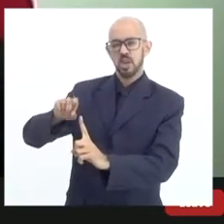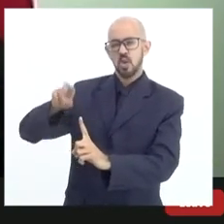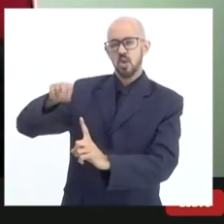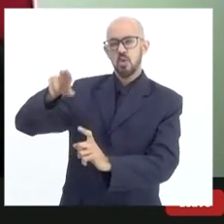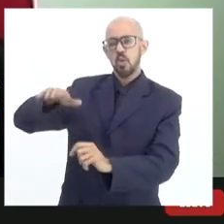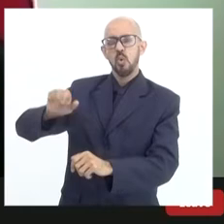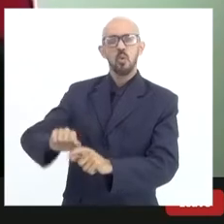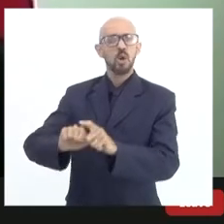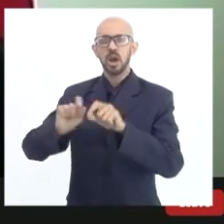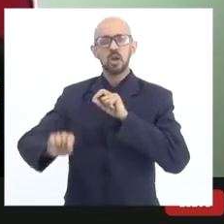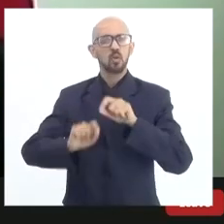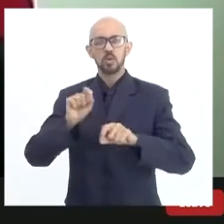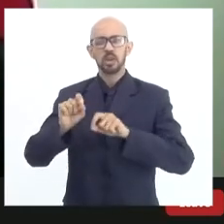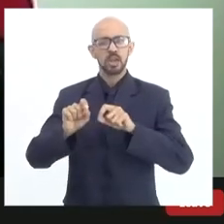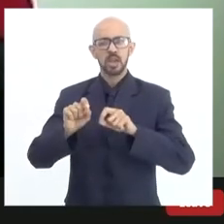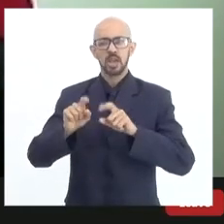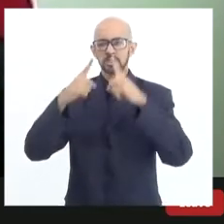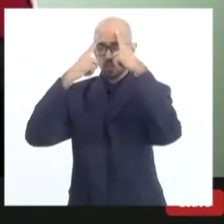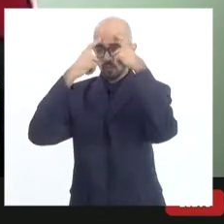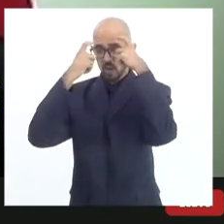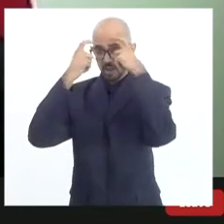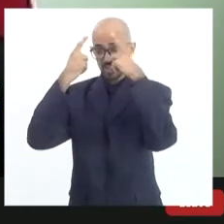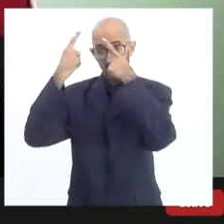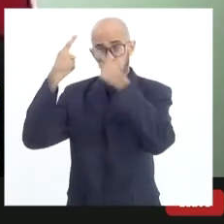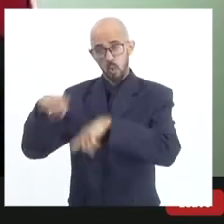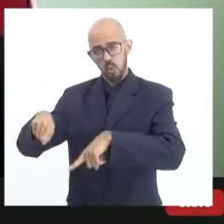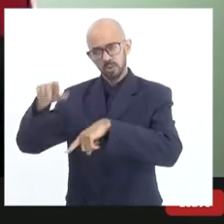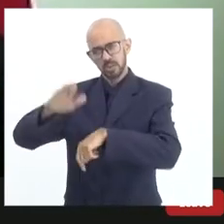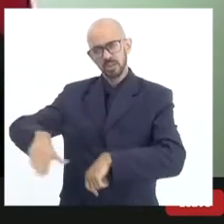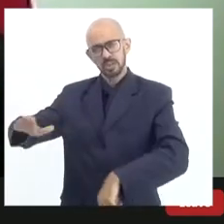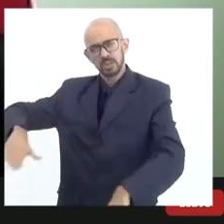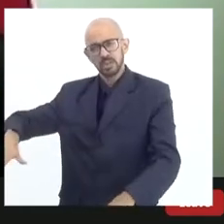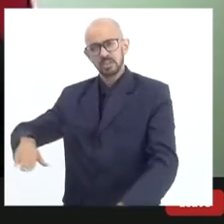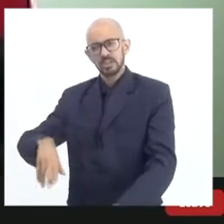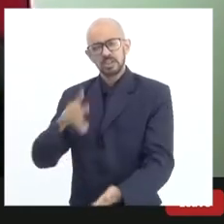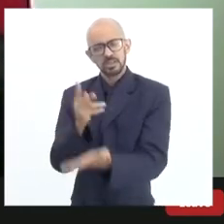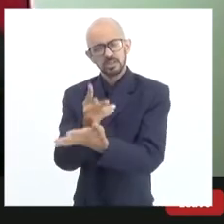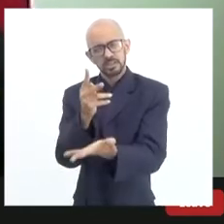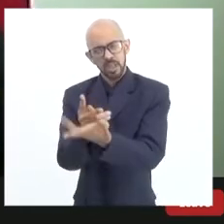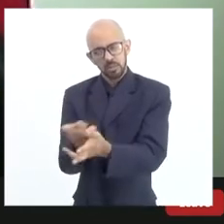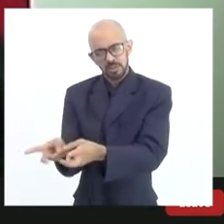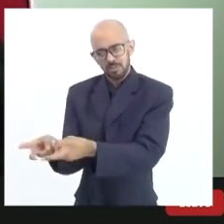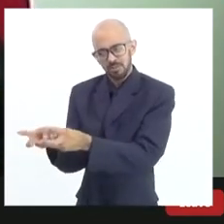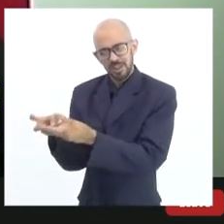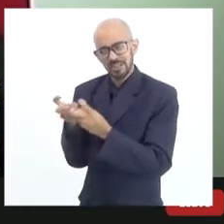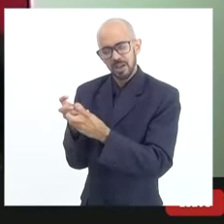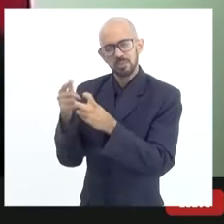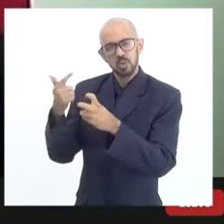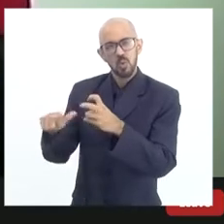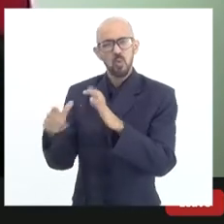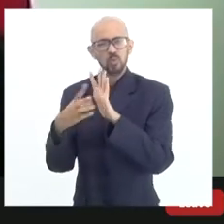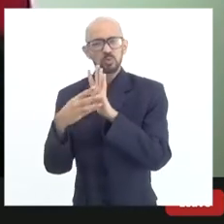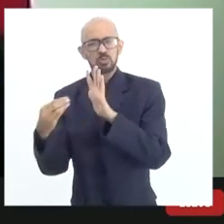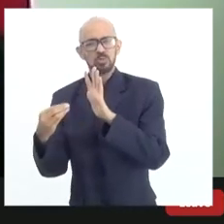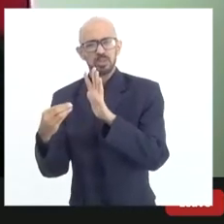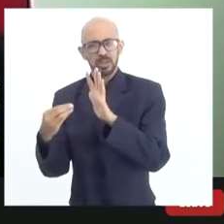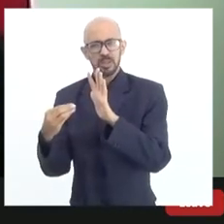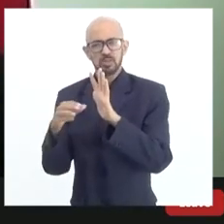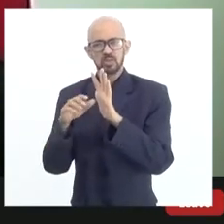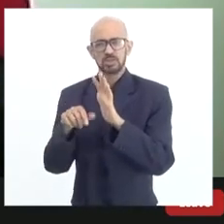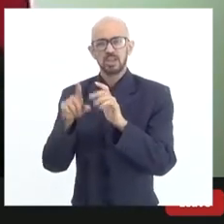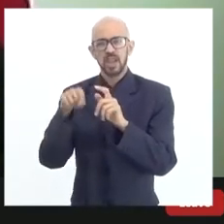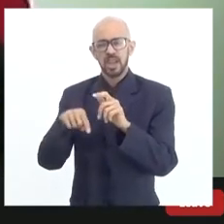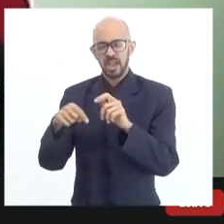Nunca a violência contra a criança, ela sempre nos chama a atenção em outras modalidades, né? Na